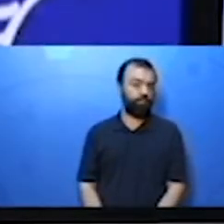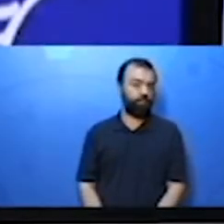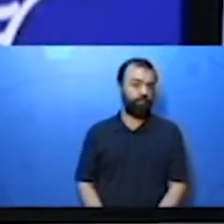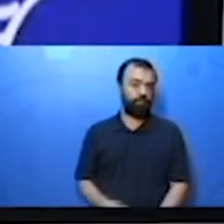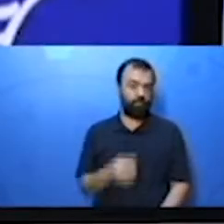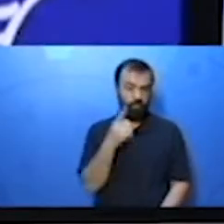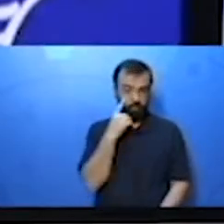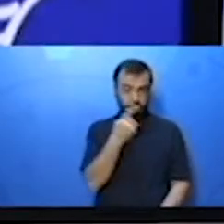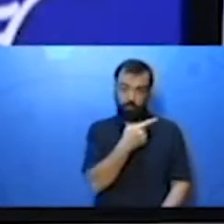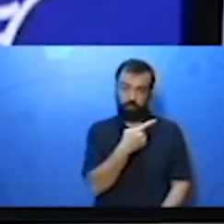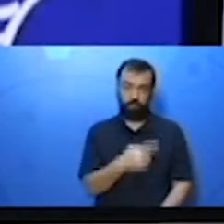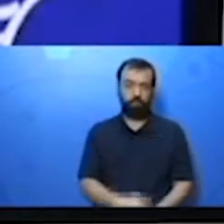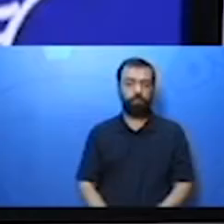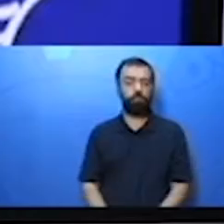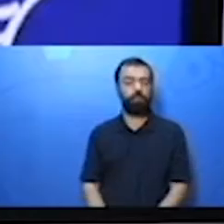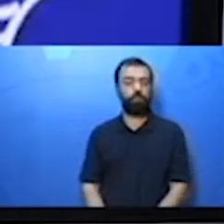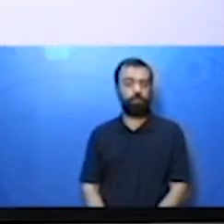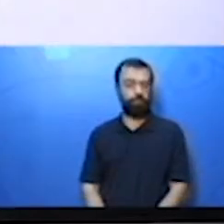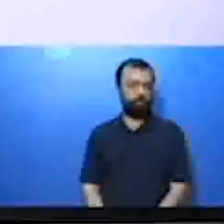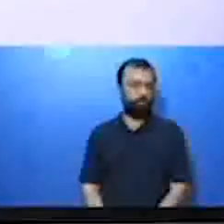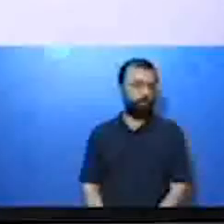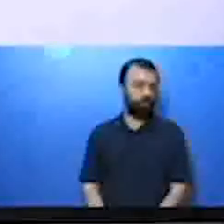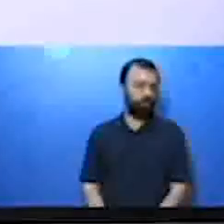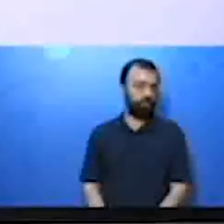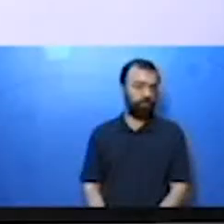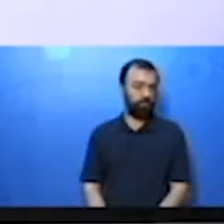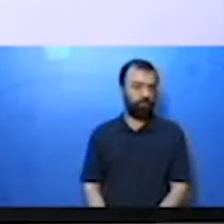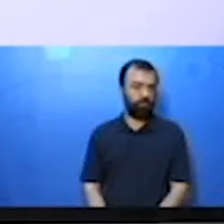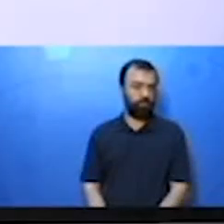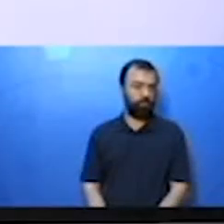Olha a preocupação aí.